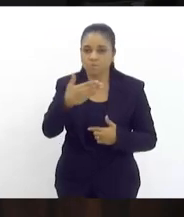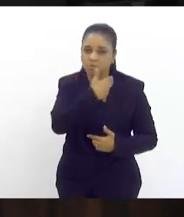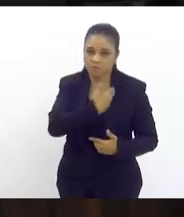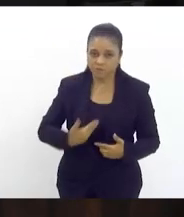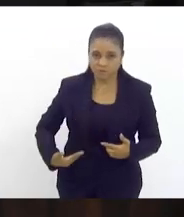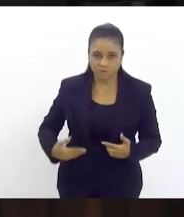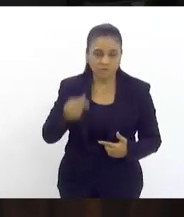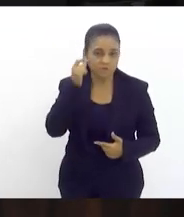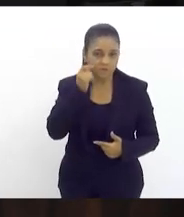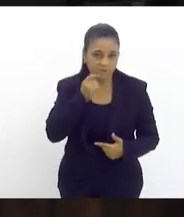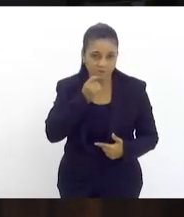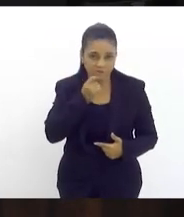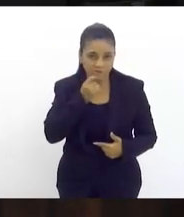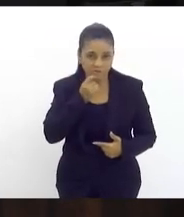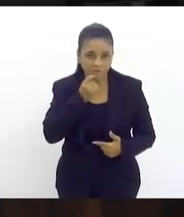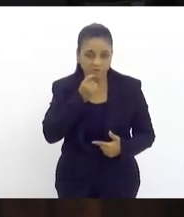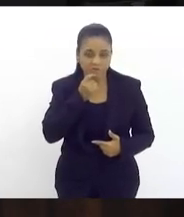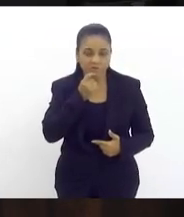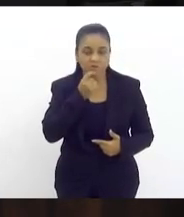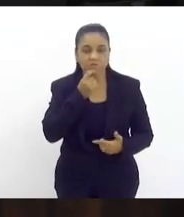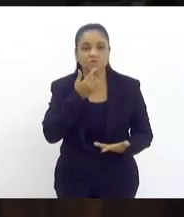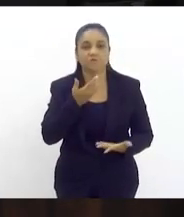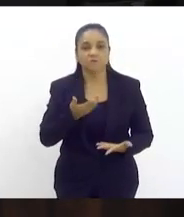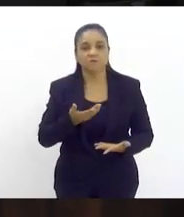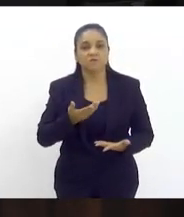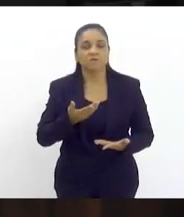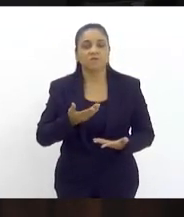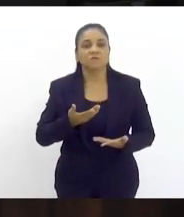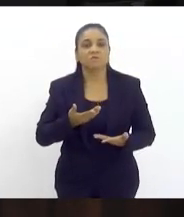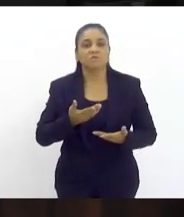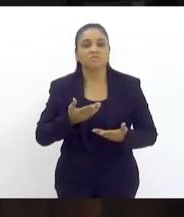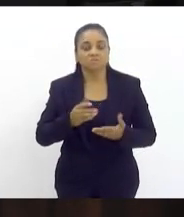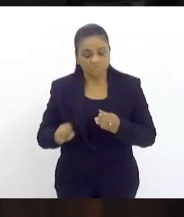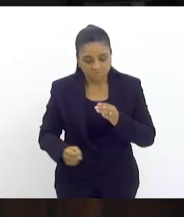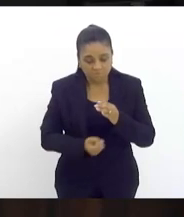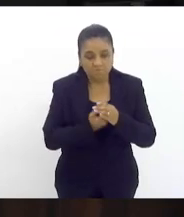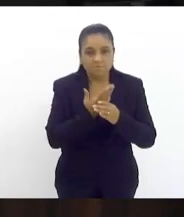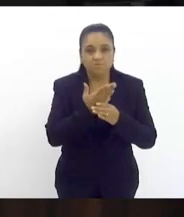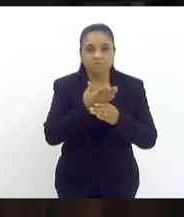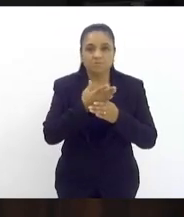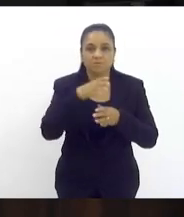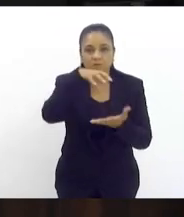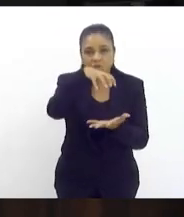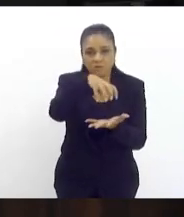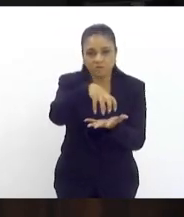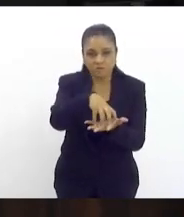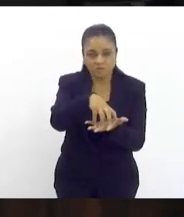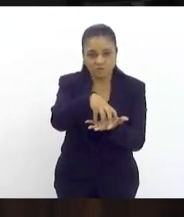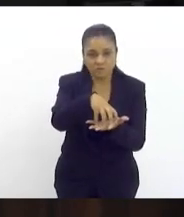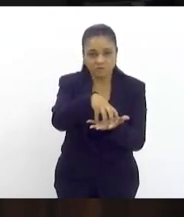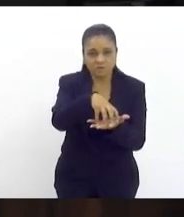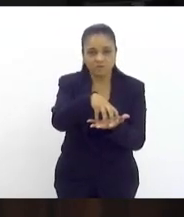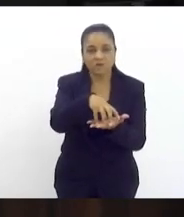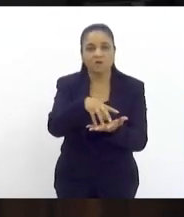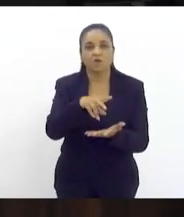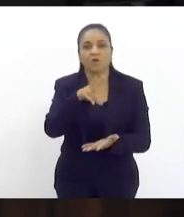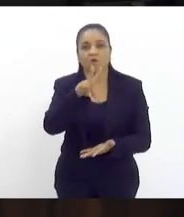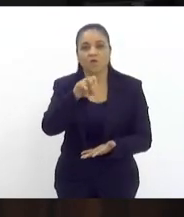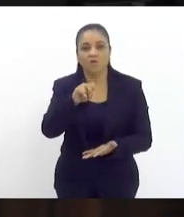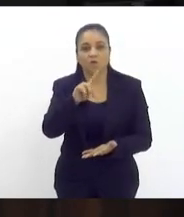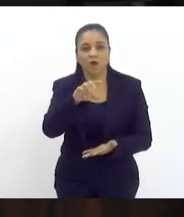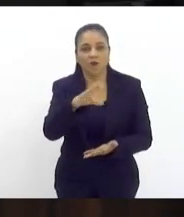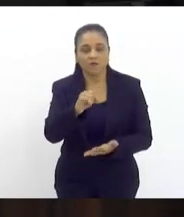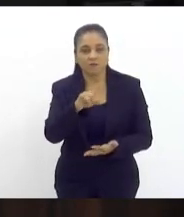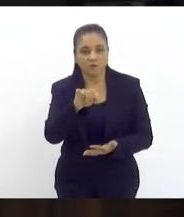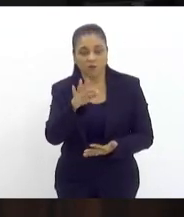governador do Estado do Rio de Janeiro, senhor Cláudio Castro, a implementação de um centro vocacional tecnológico, CVT